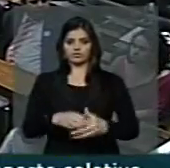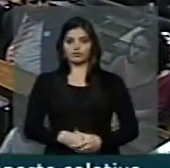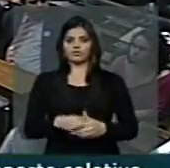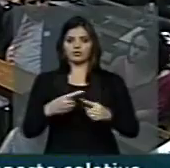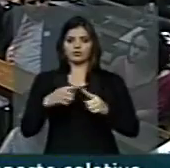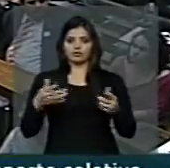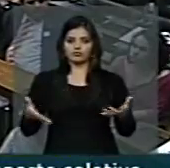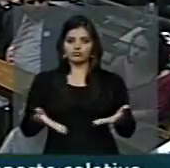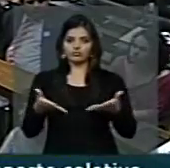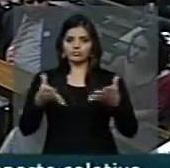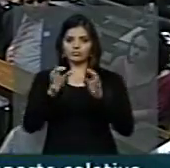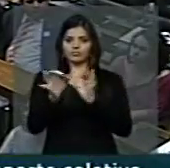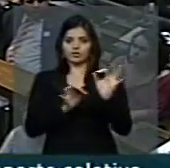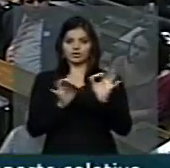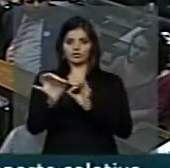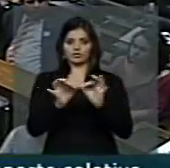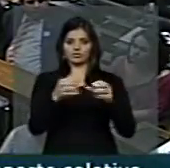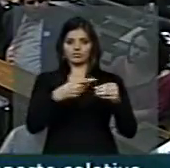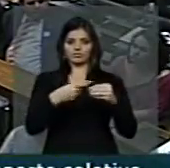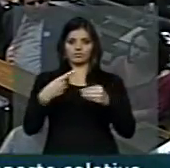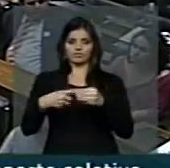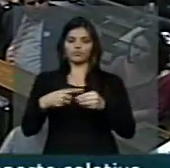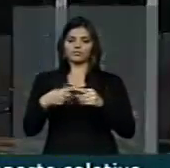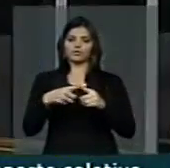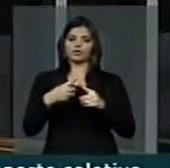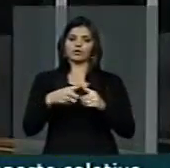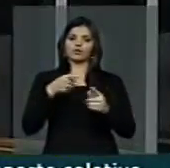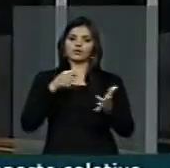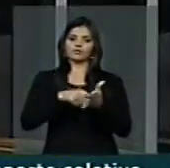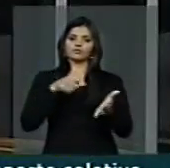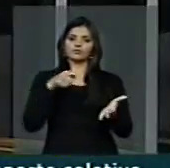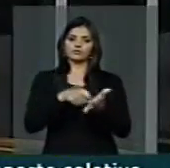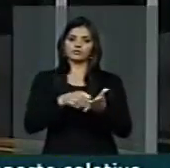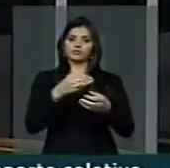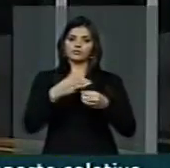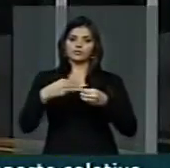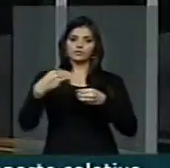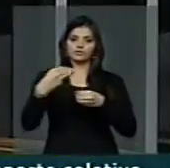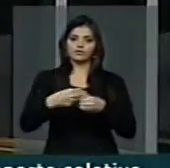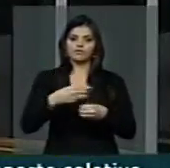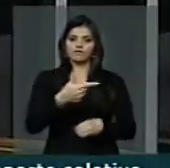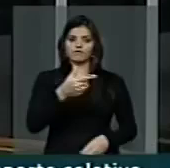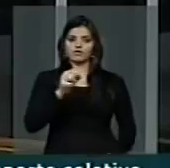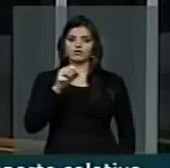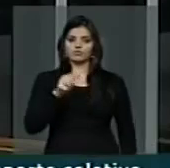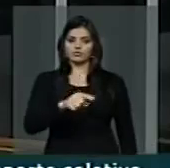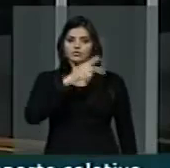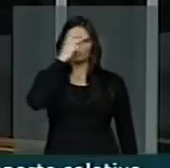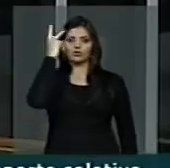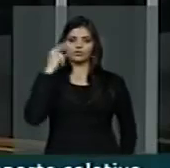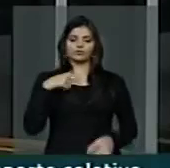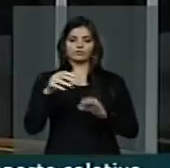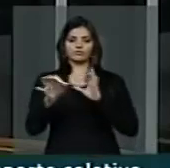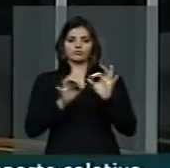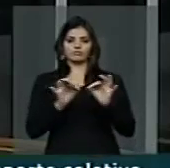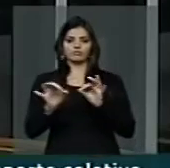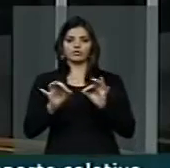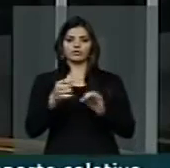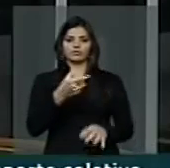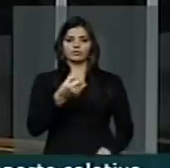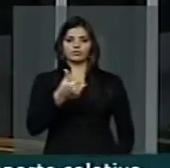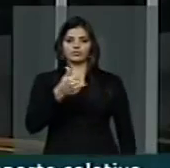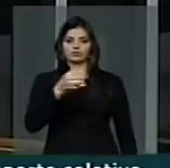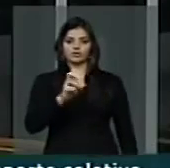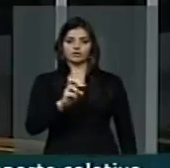o planejamento urbano ao exigir que municípios com mais de 20 mil habitantes elaborem até 2015 planos